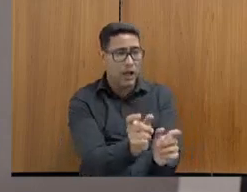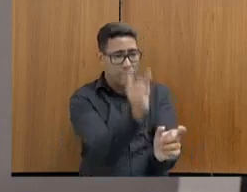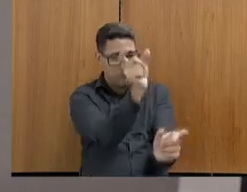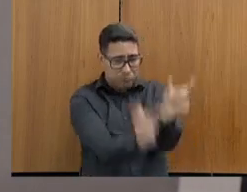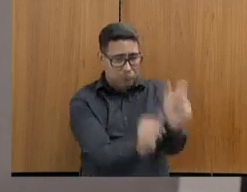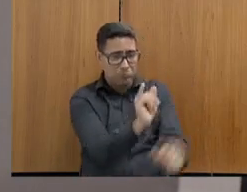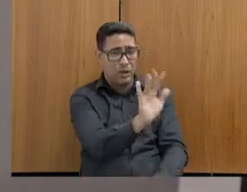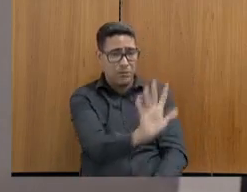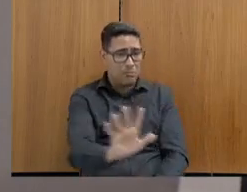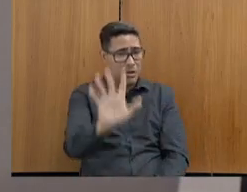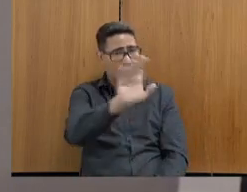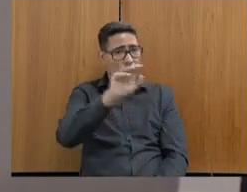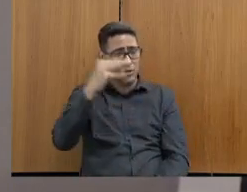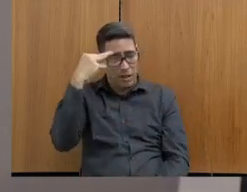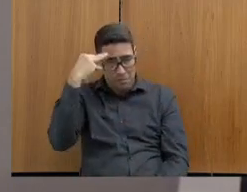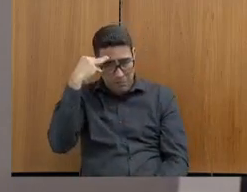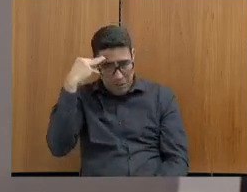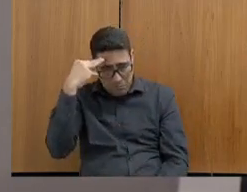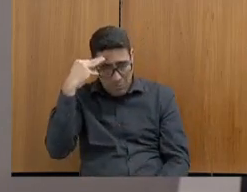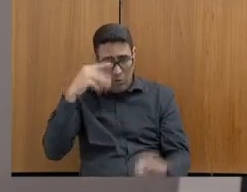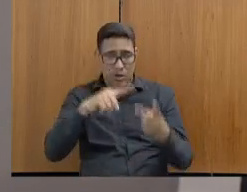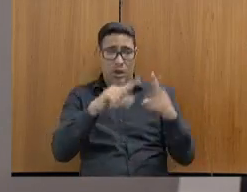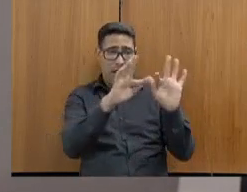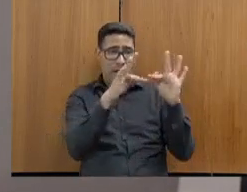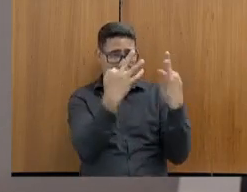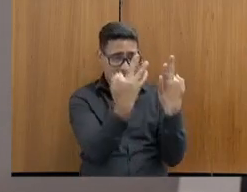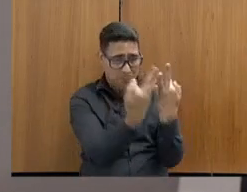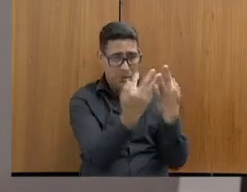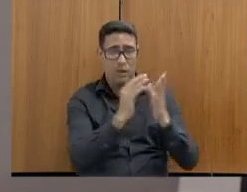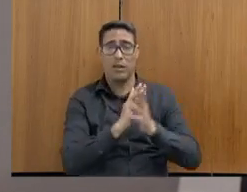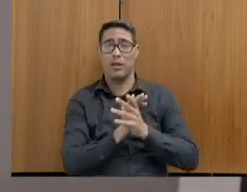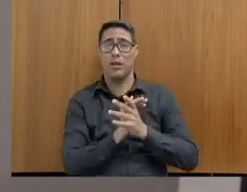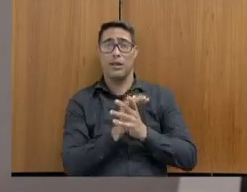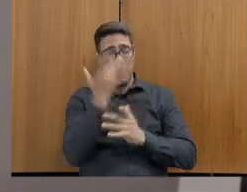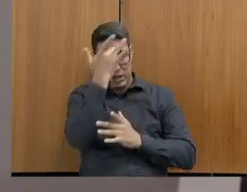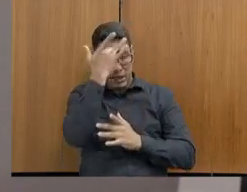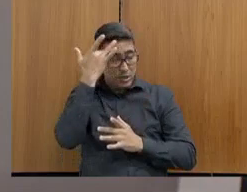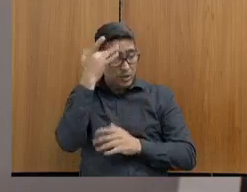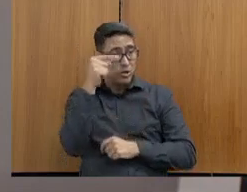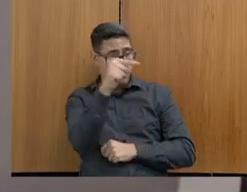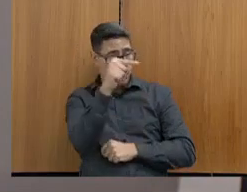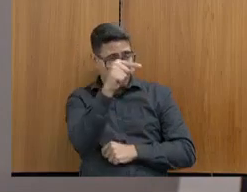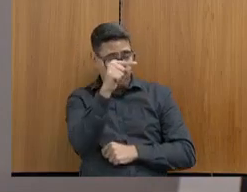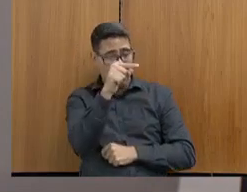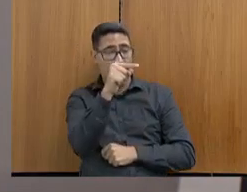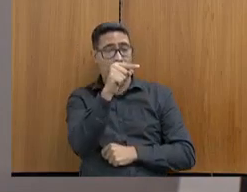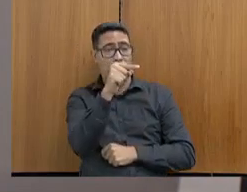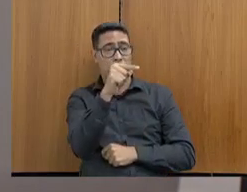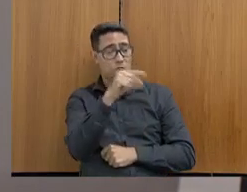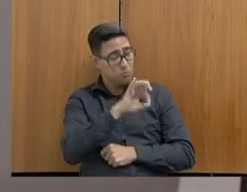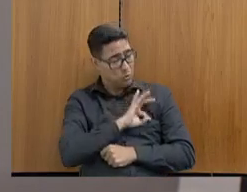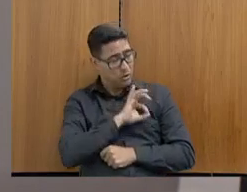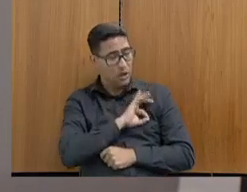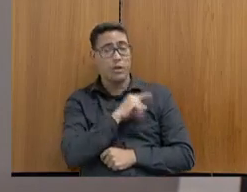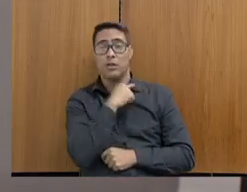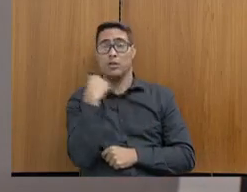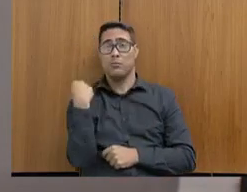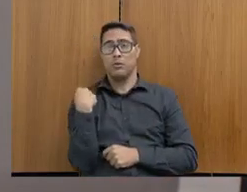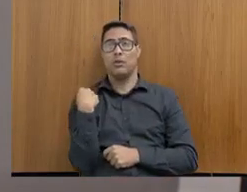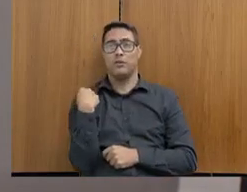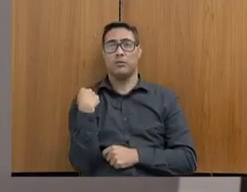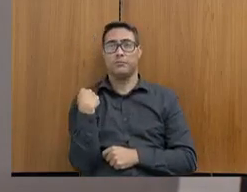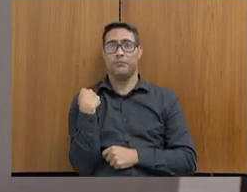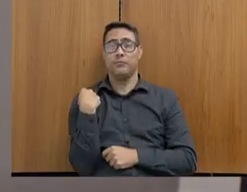a memória respeitar as famílias é desses policiais que perderam a vida e né em relação